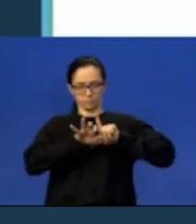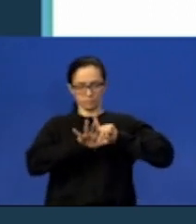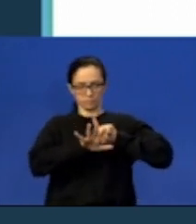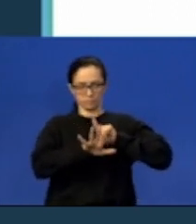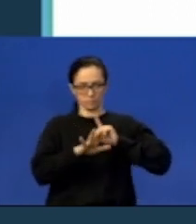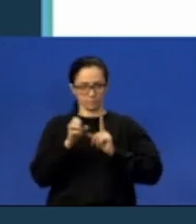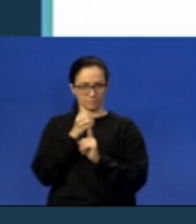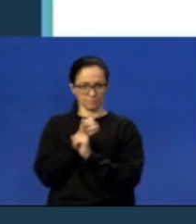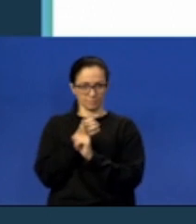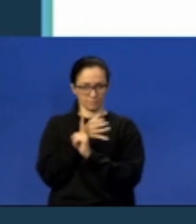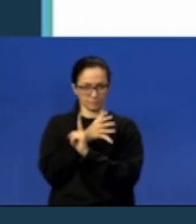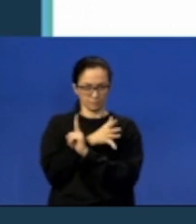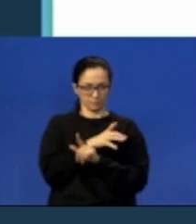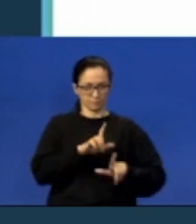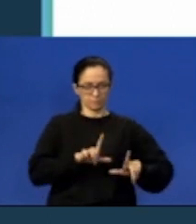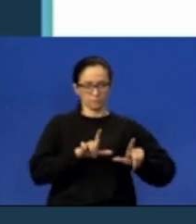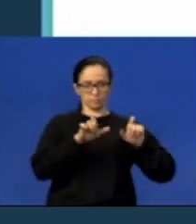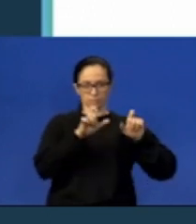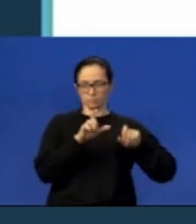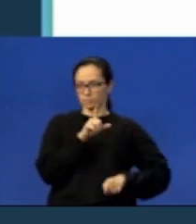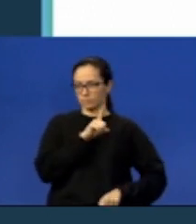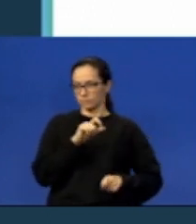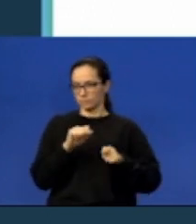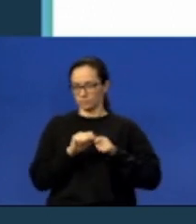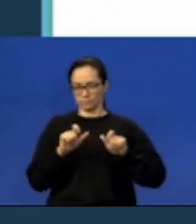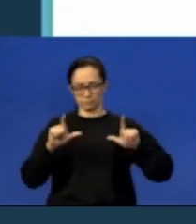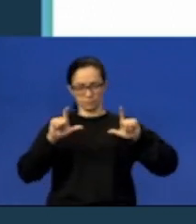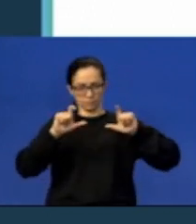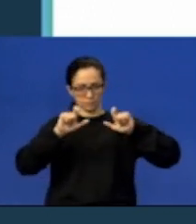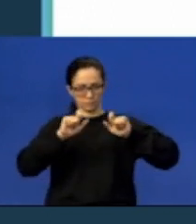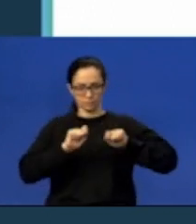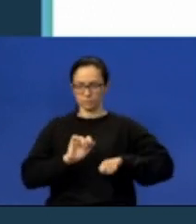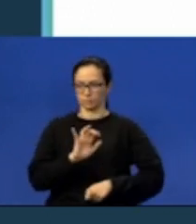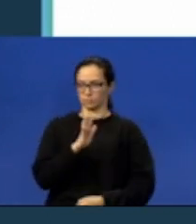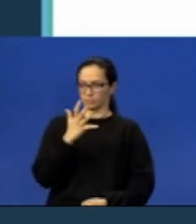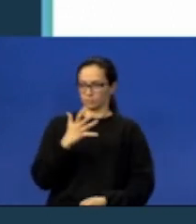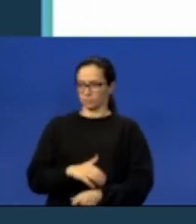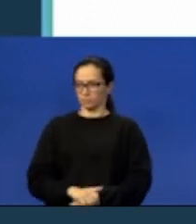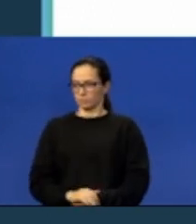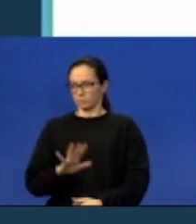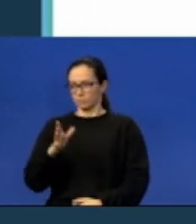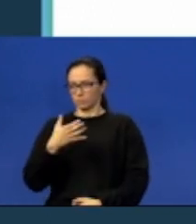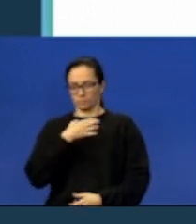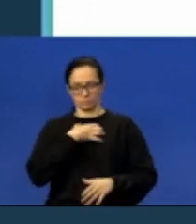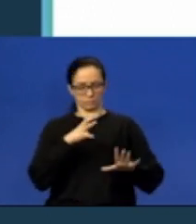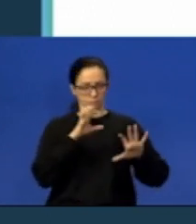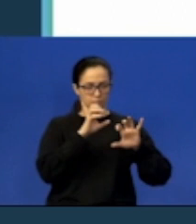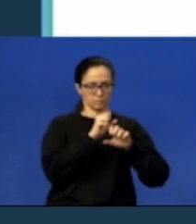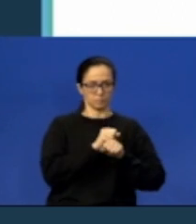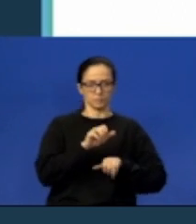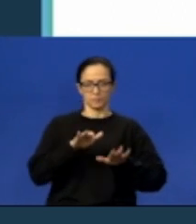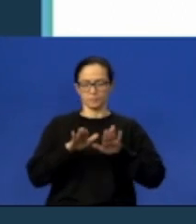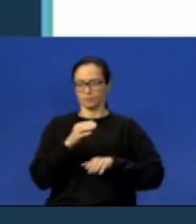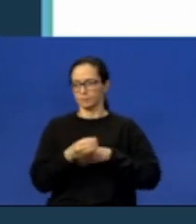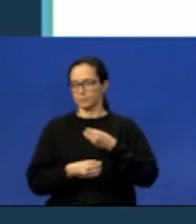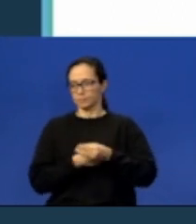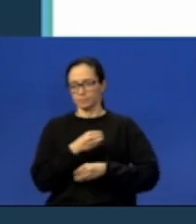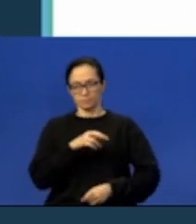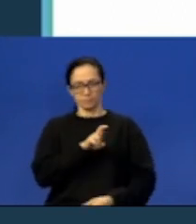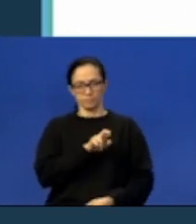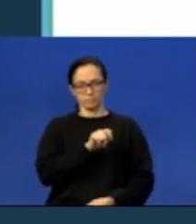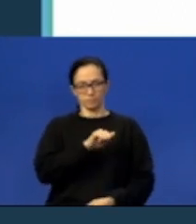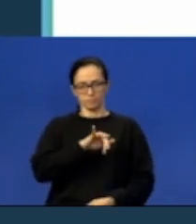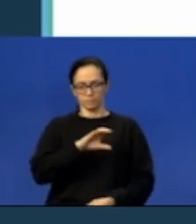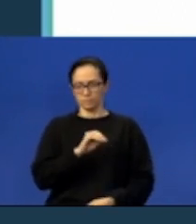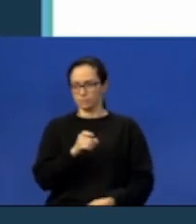e interagem com a emissão do filme, o que resulta em um escurecimento desse. A extensão do escurecimento depende do número de raios-x que atinge o filme, que,